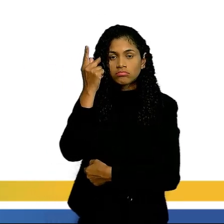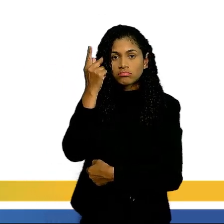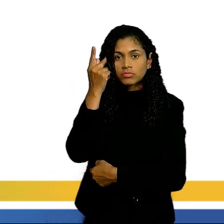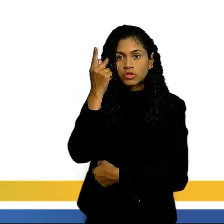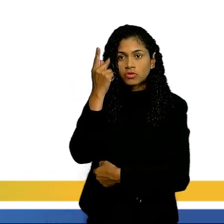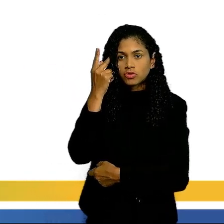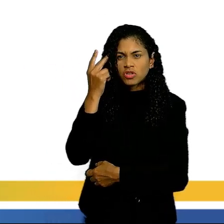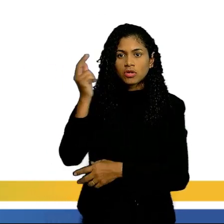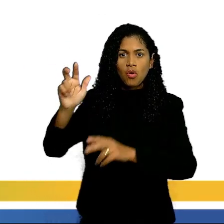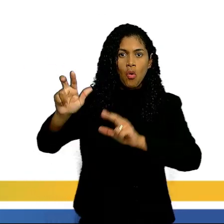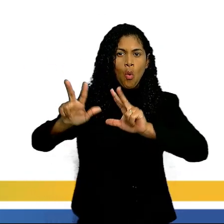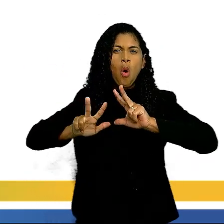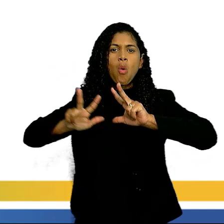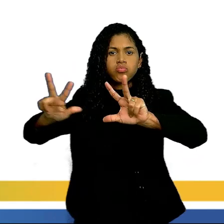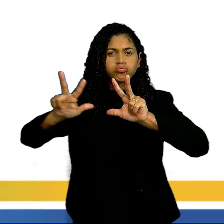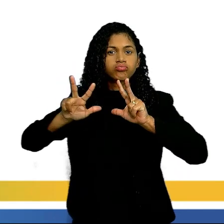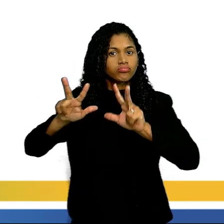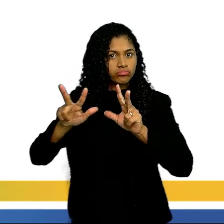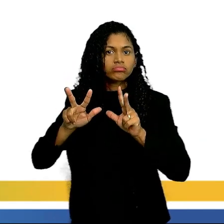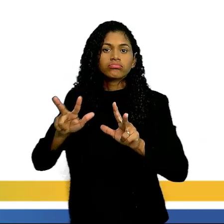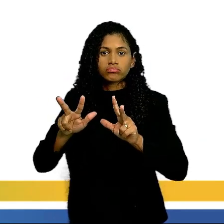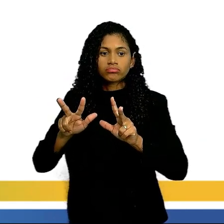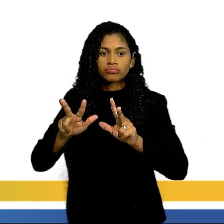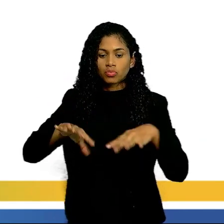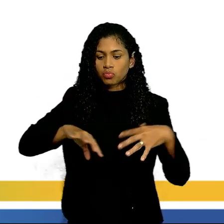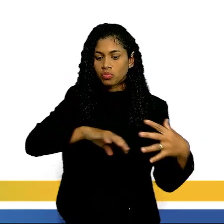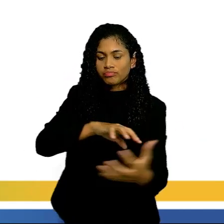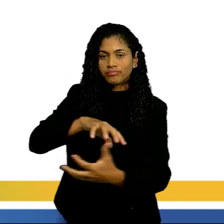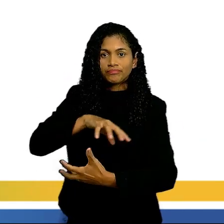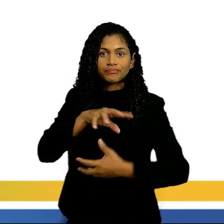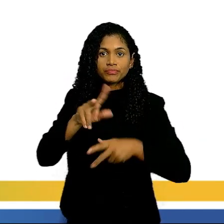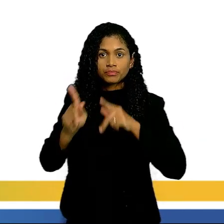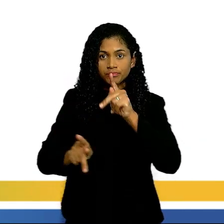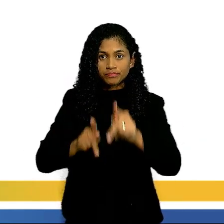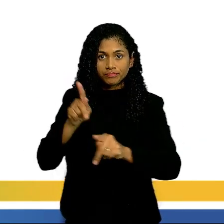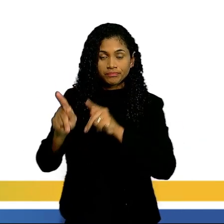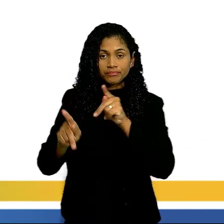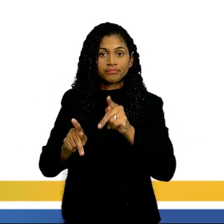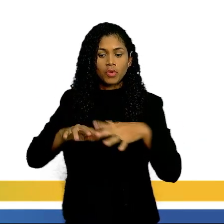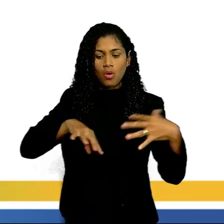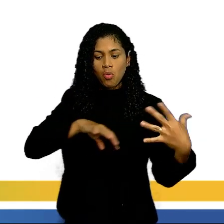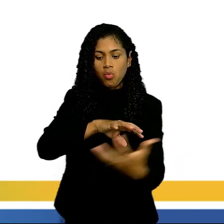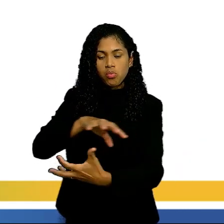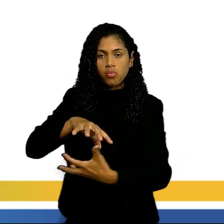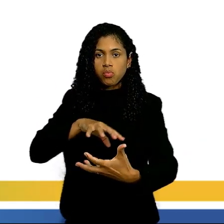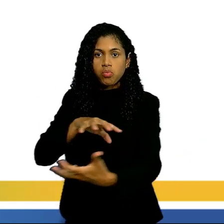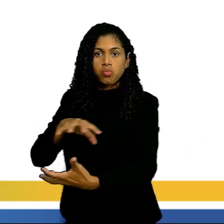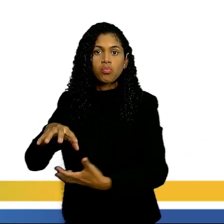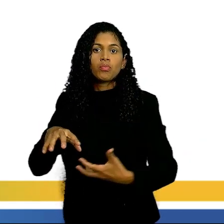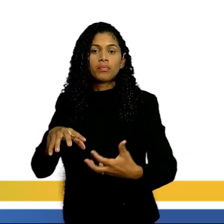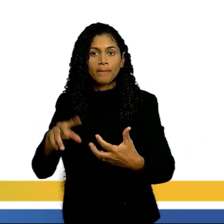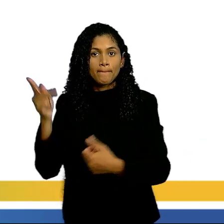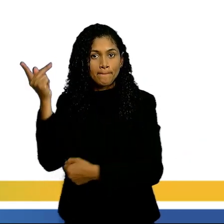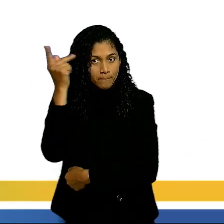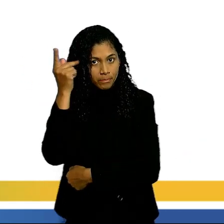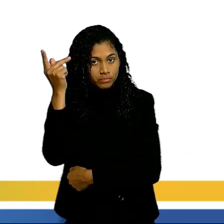rebelar, tendo início, então, uma revolução popular chamada de Revolução Paulista ou